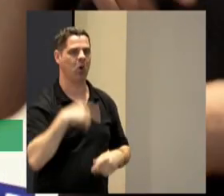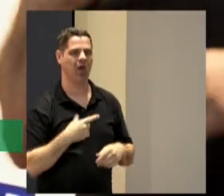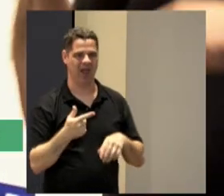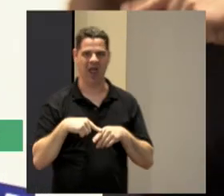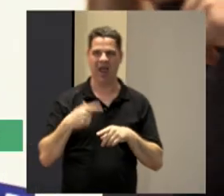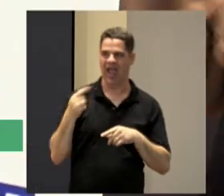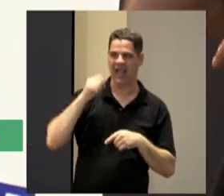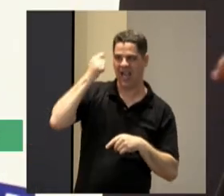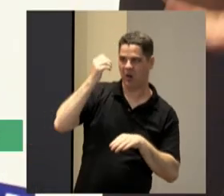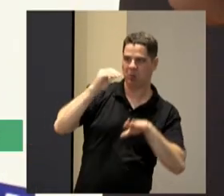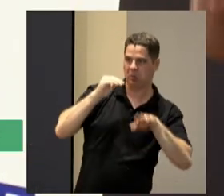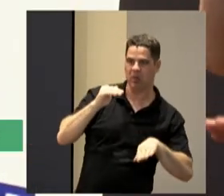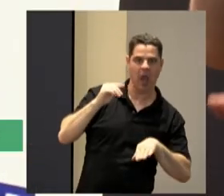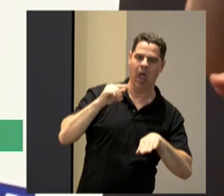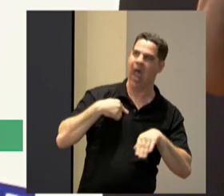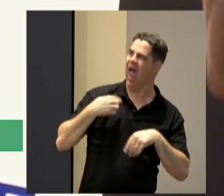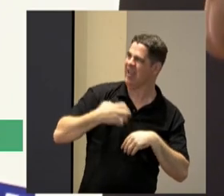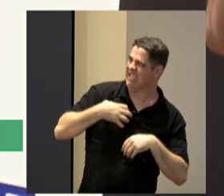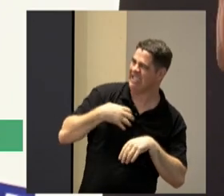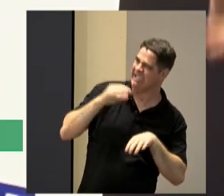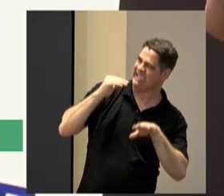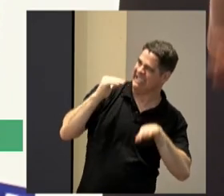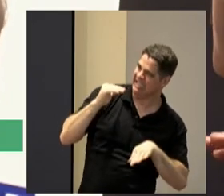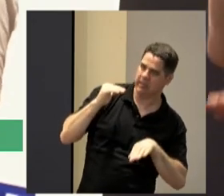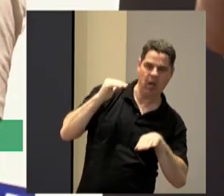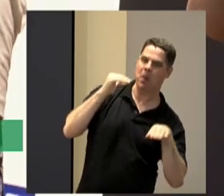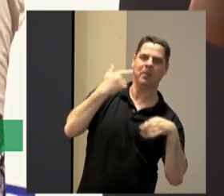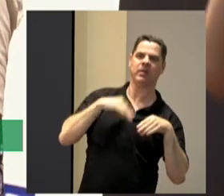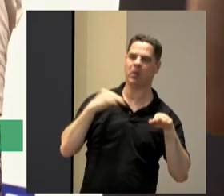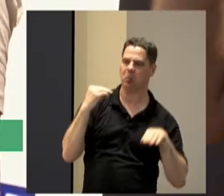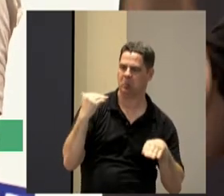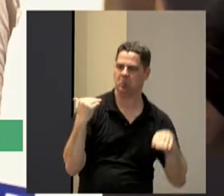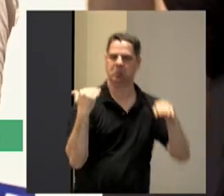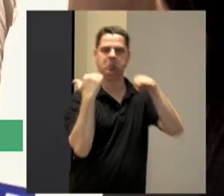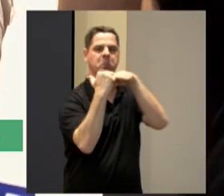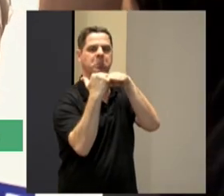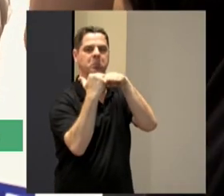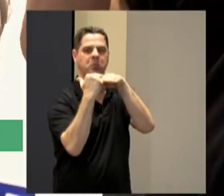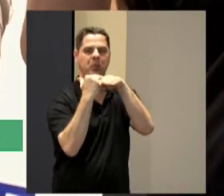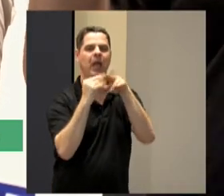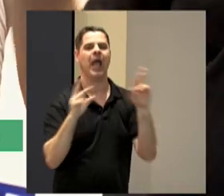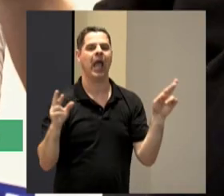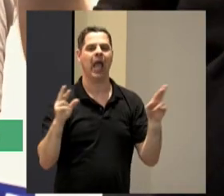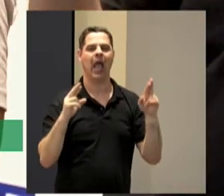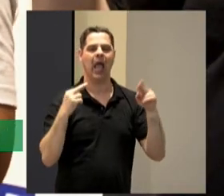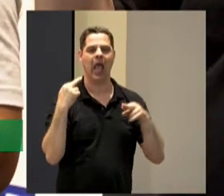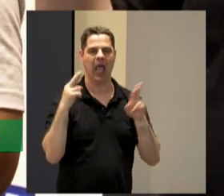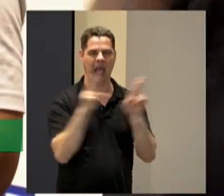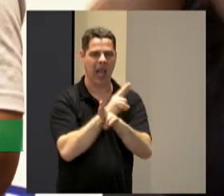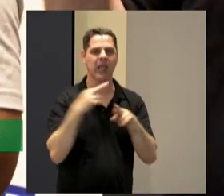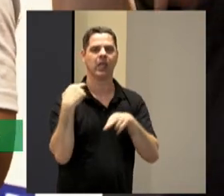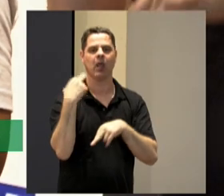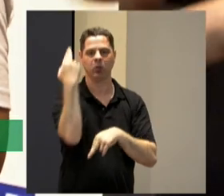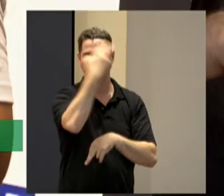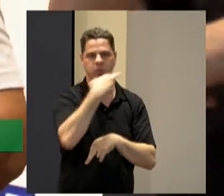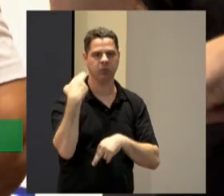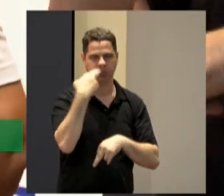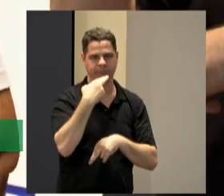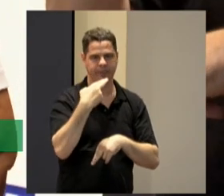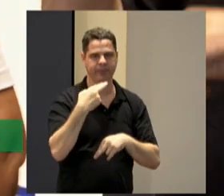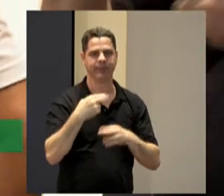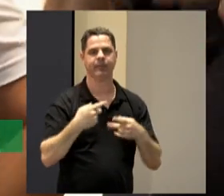do lugar. Nós precisamos nos reeducar à convivência das relações étnico-raciais que sempre